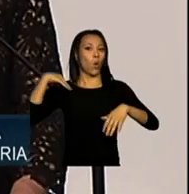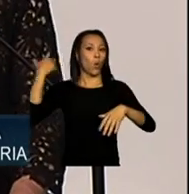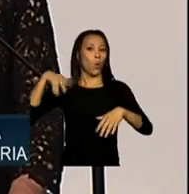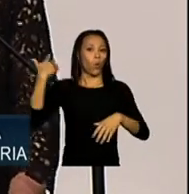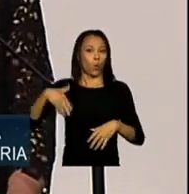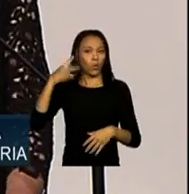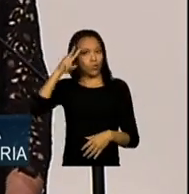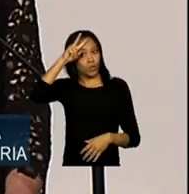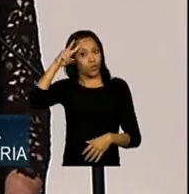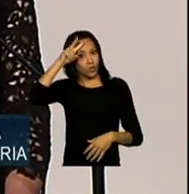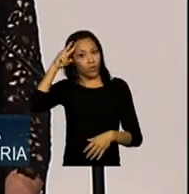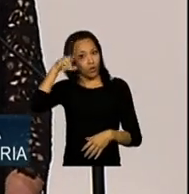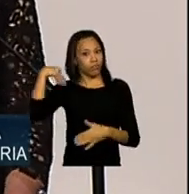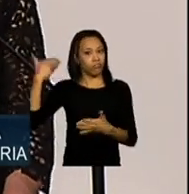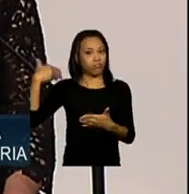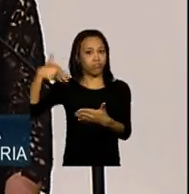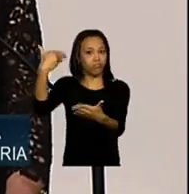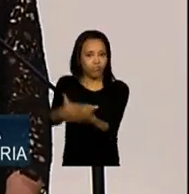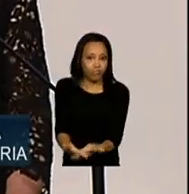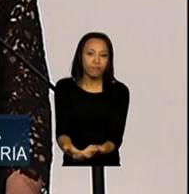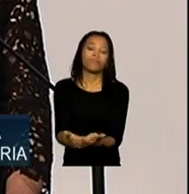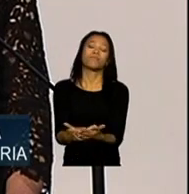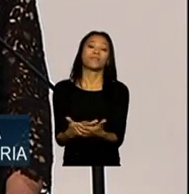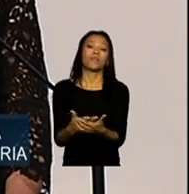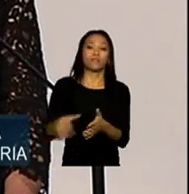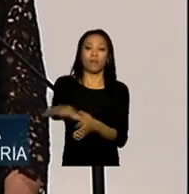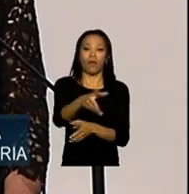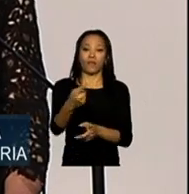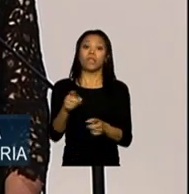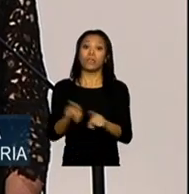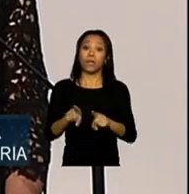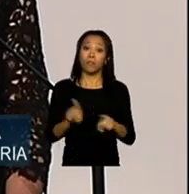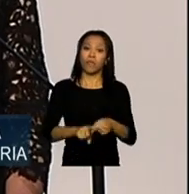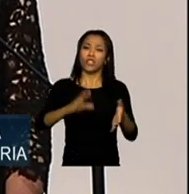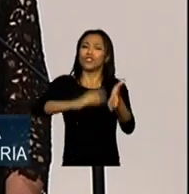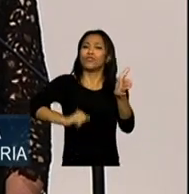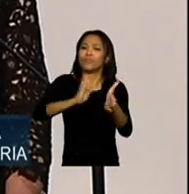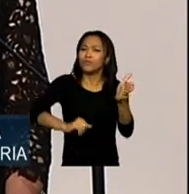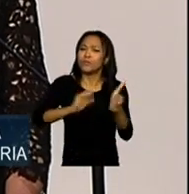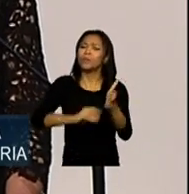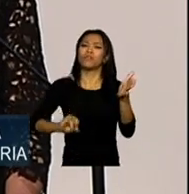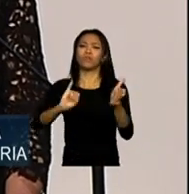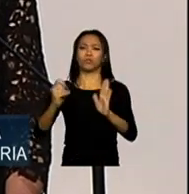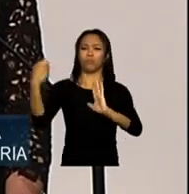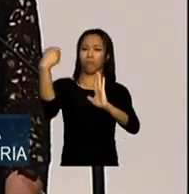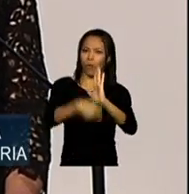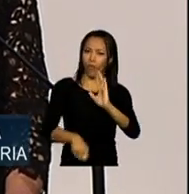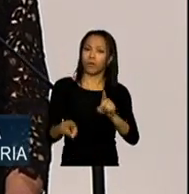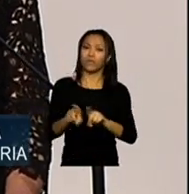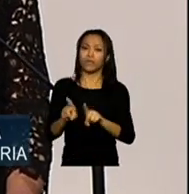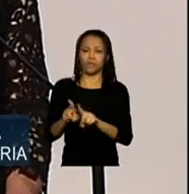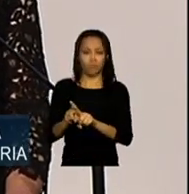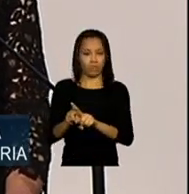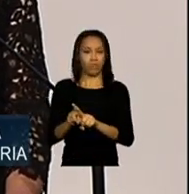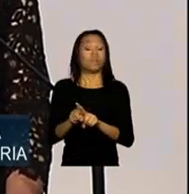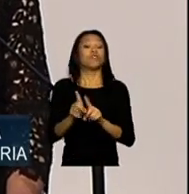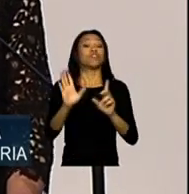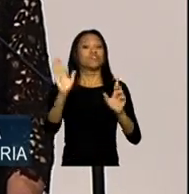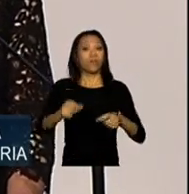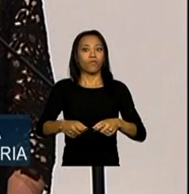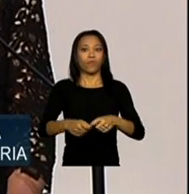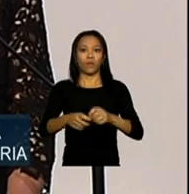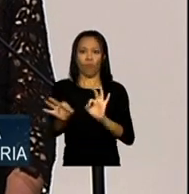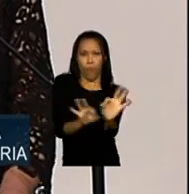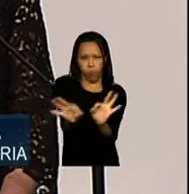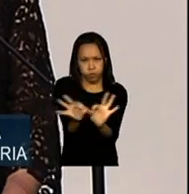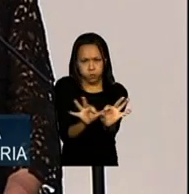do setor produtivo nacional. As desonerações tributárias e da folha de pagamento foram ampliadas